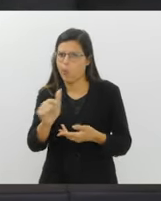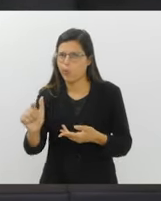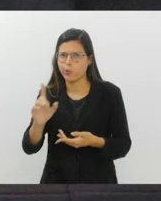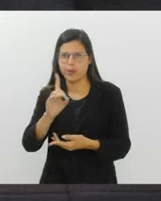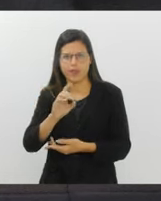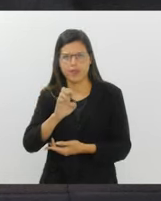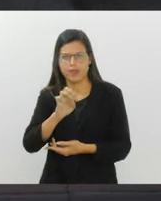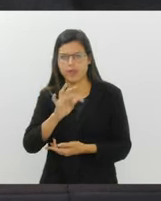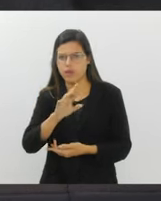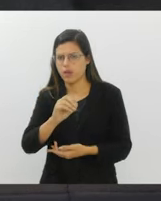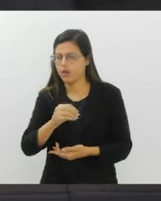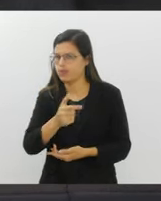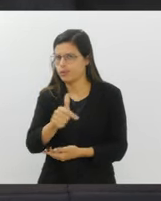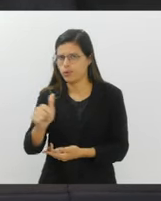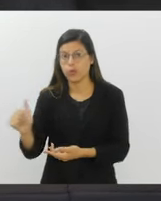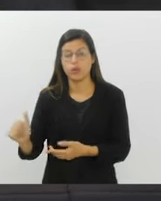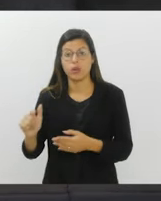questão é